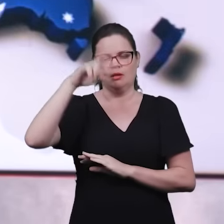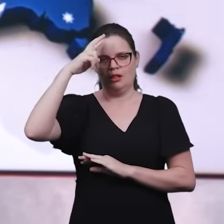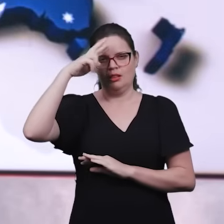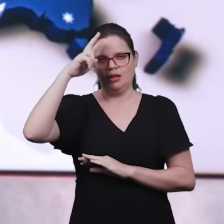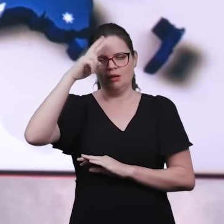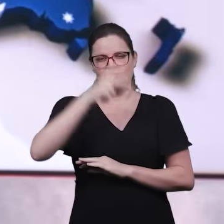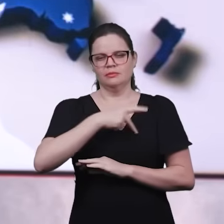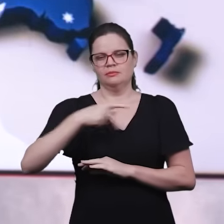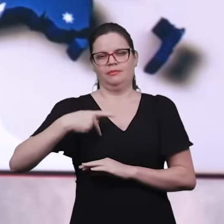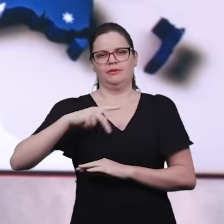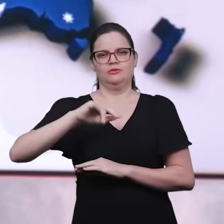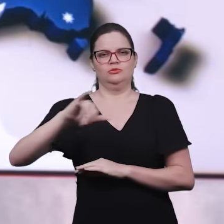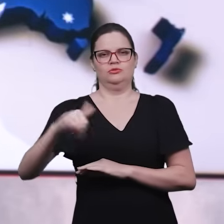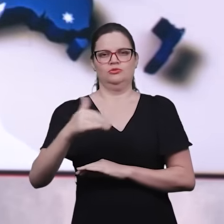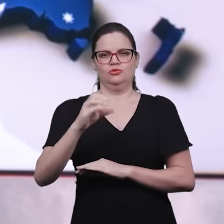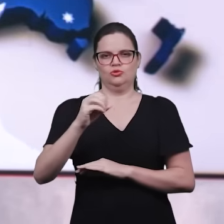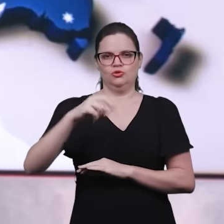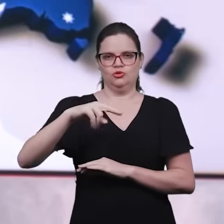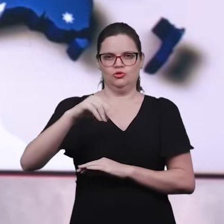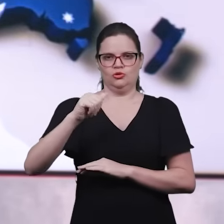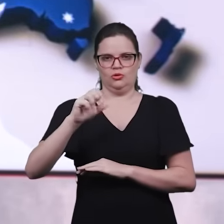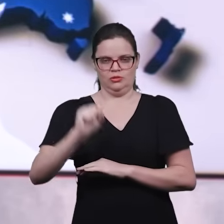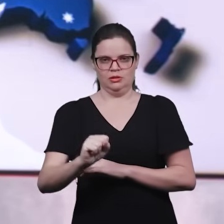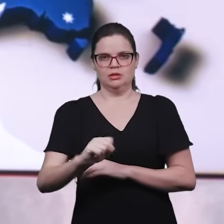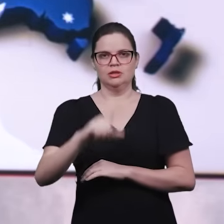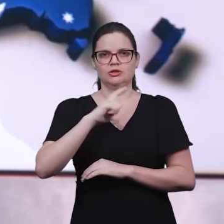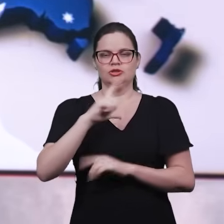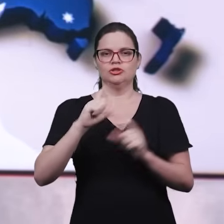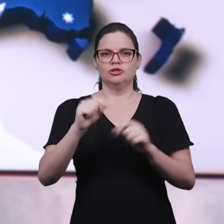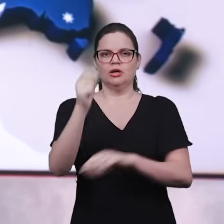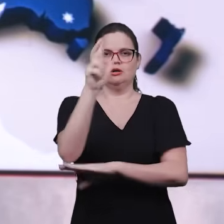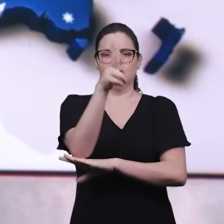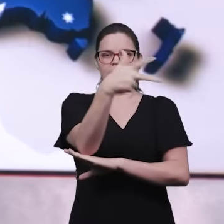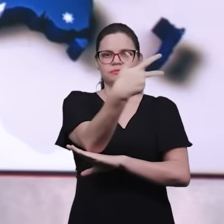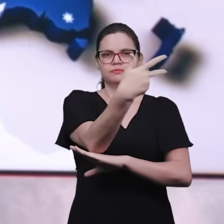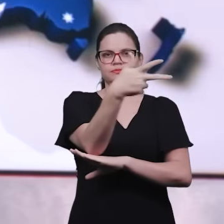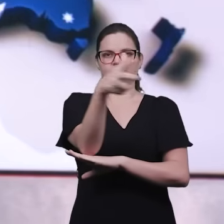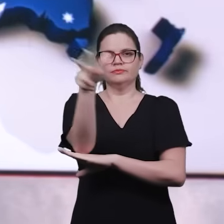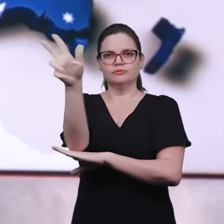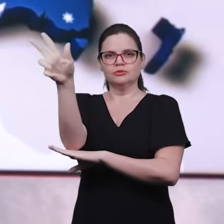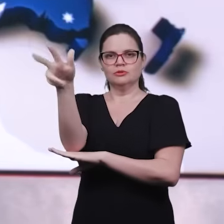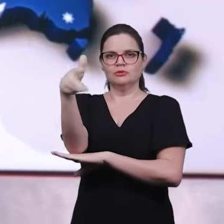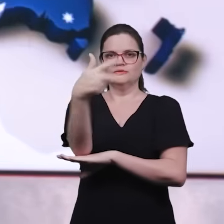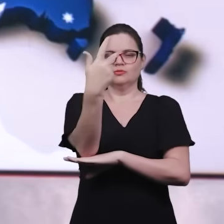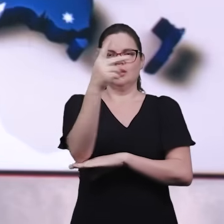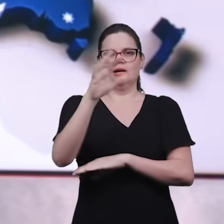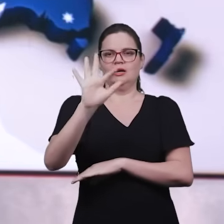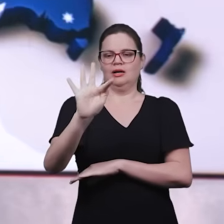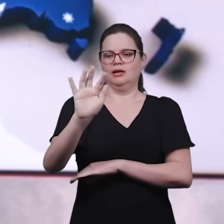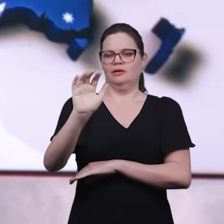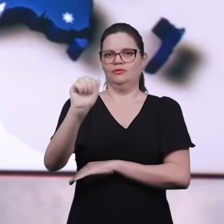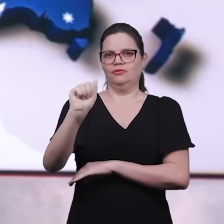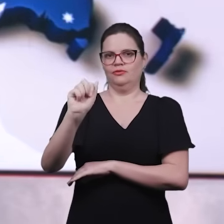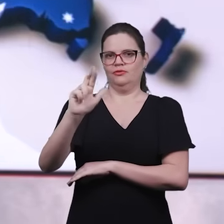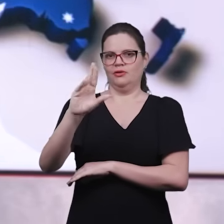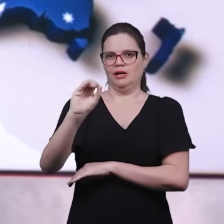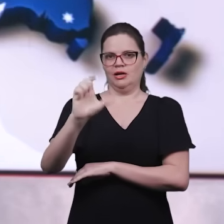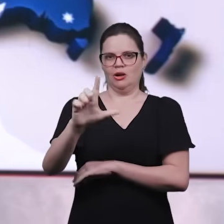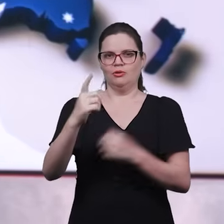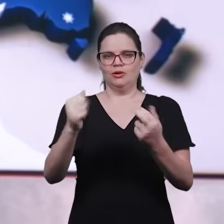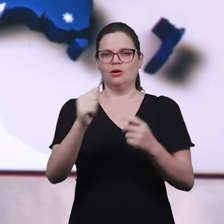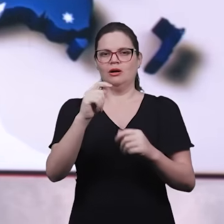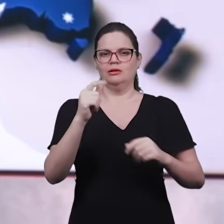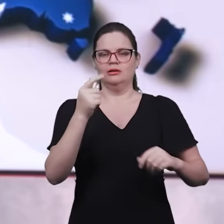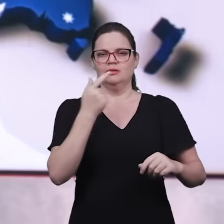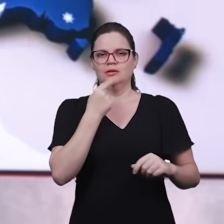me lembro, o pastor Jonas teve, é de um farol, tipo aquele farol que faz aquele farol que